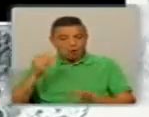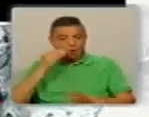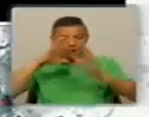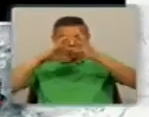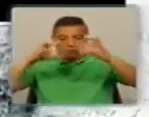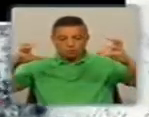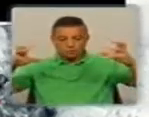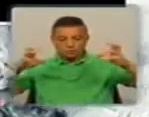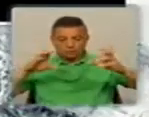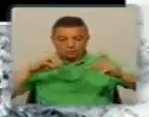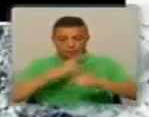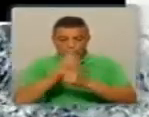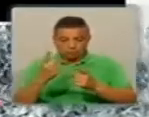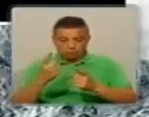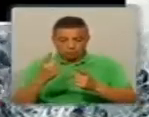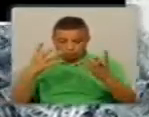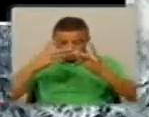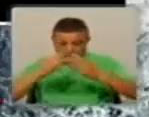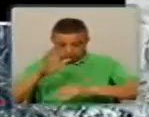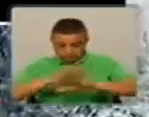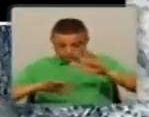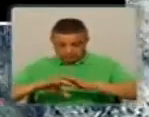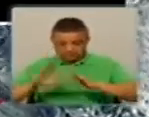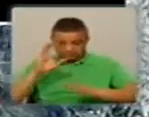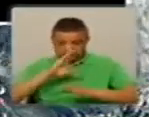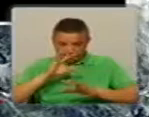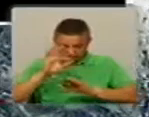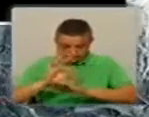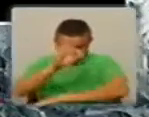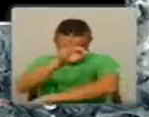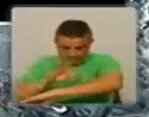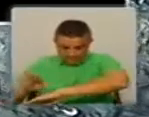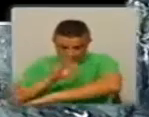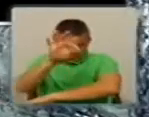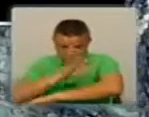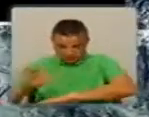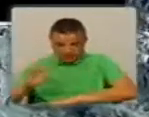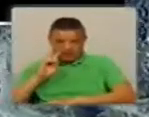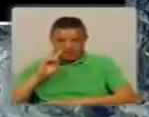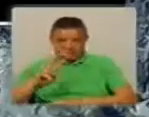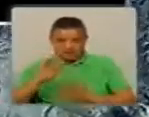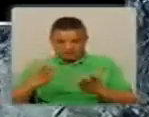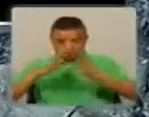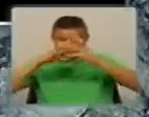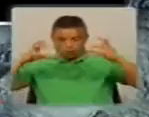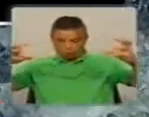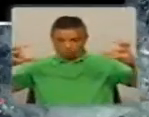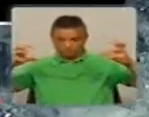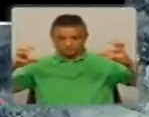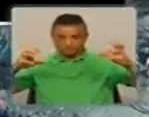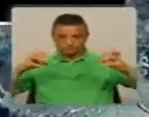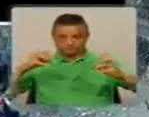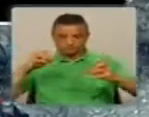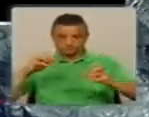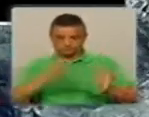está intacta. Porque, de acordo com os cálculos feitos, se medíssemos apenas a massa que nós conseguimos ver nesta nuvem molecular, então na